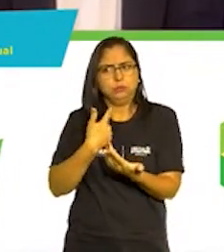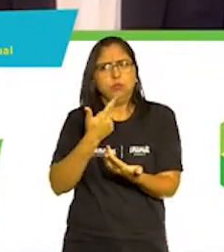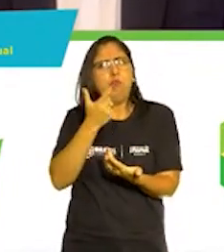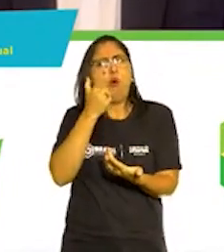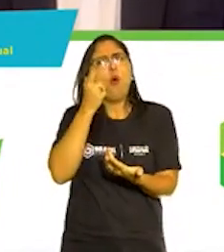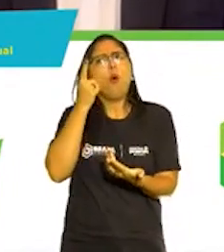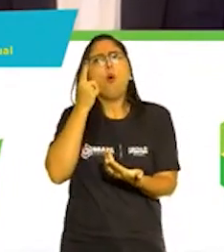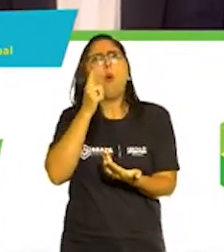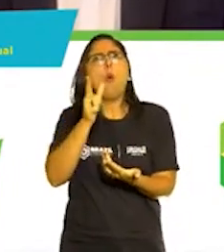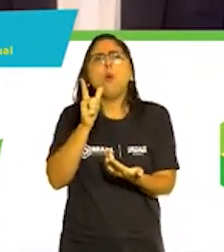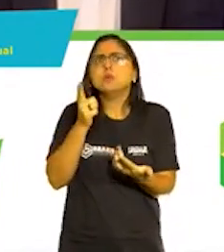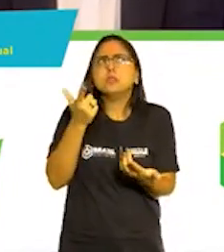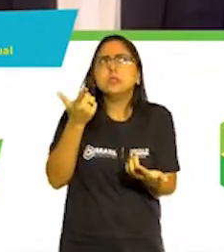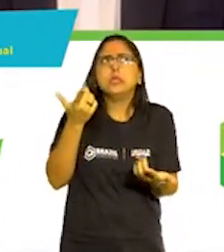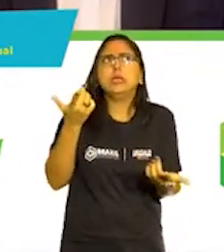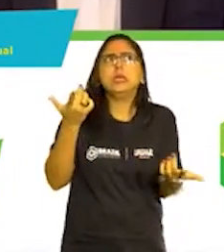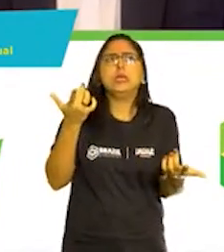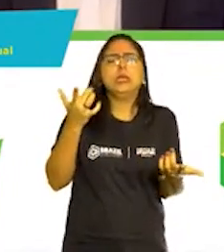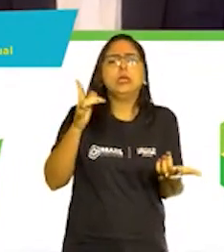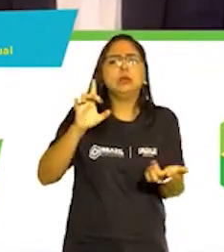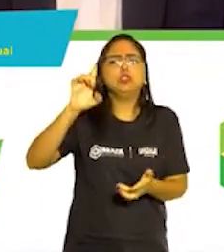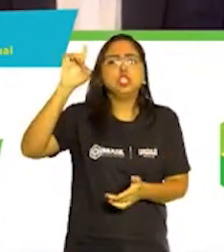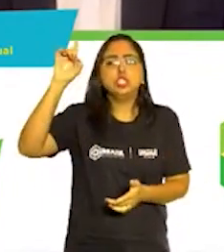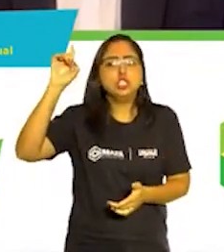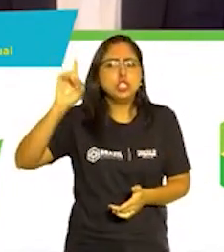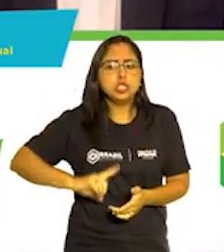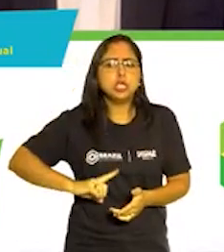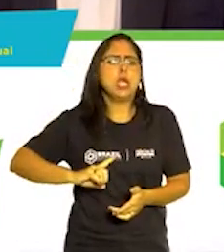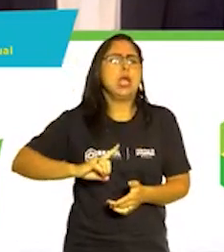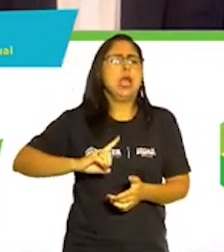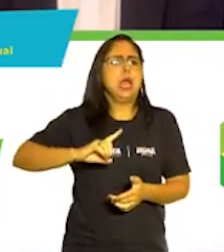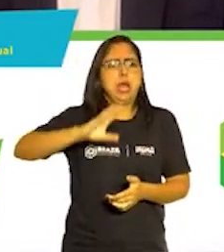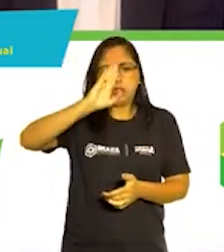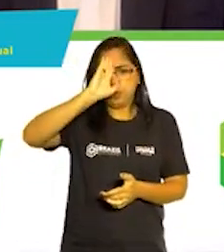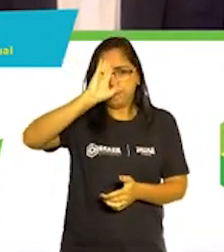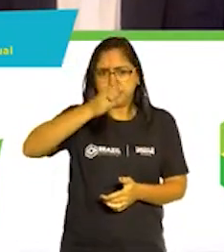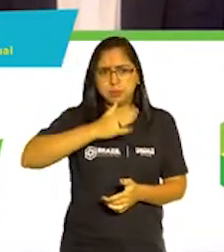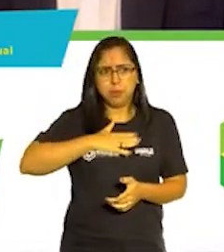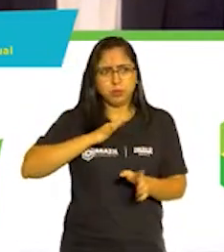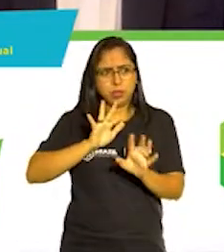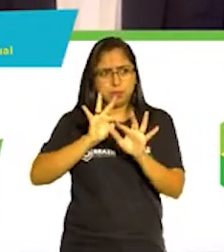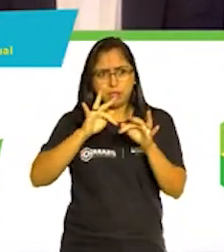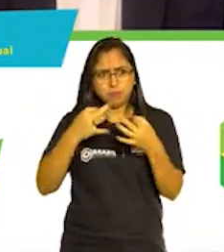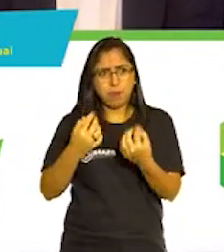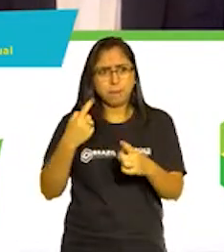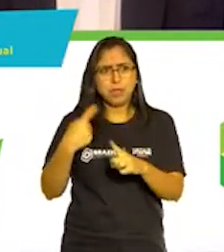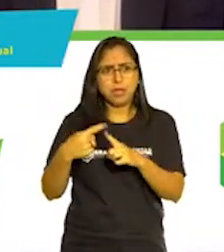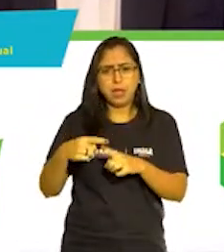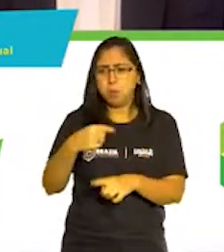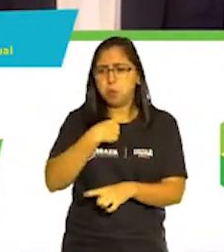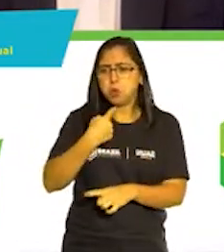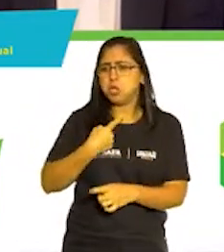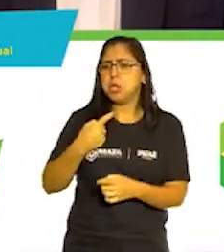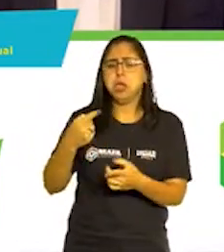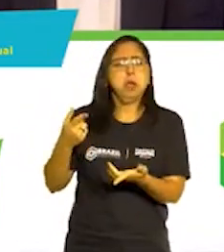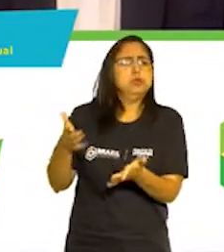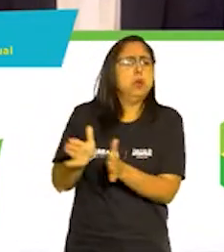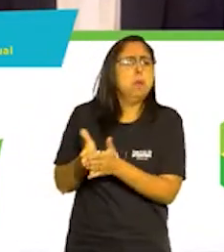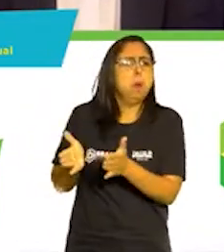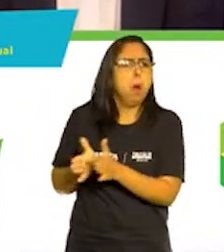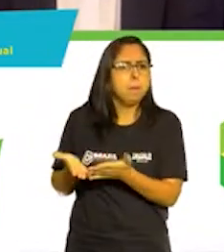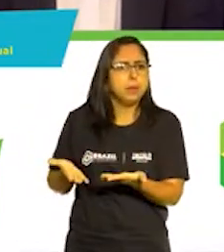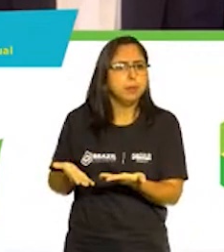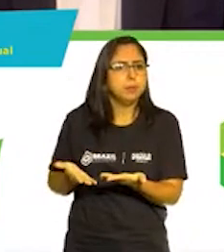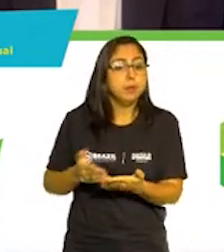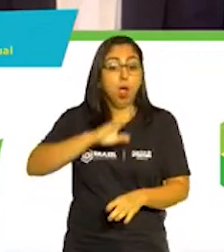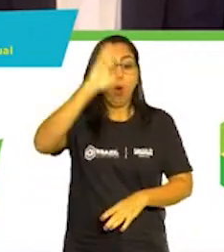garantir os direitos sociais da minha família, porque eu sou pobre. Mas eu vivo no Brasil, cara. O Brasil gasta 10 vezes